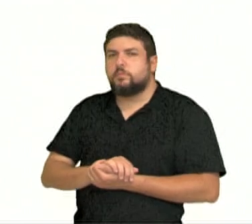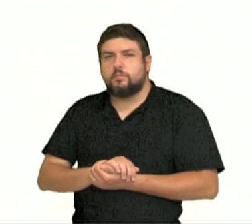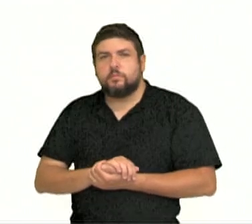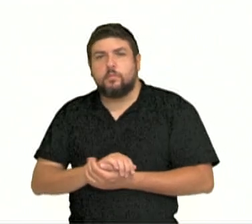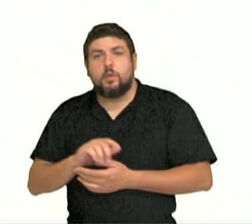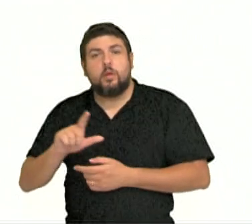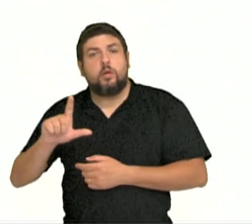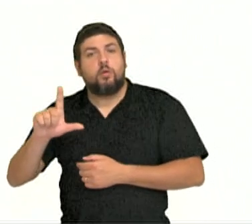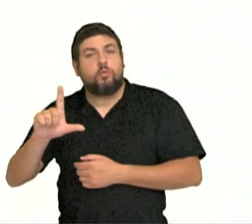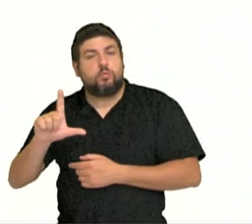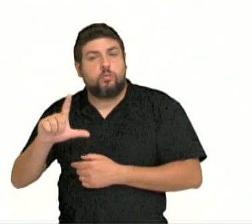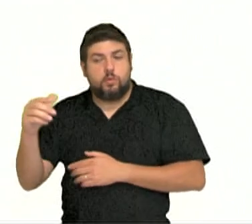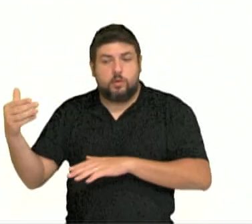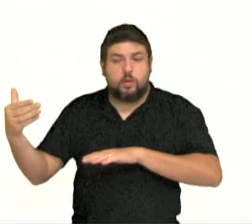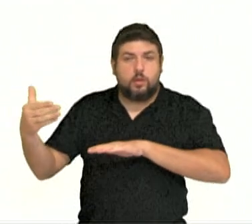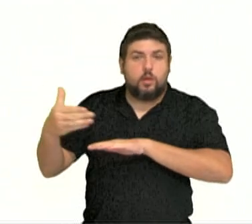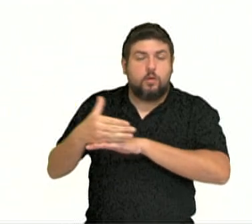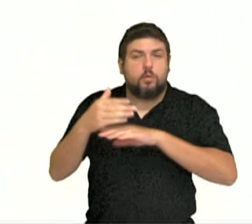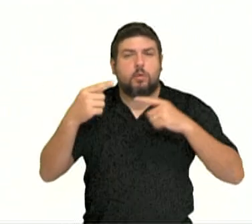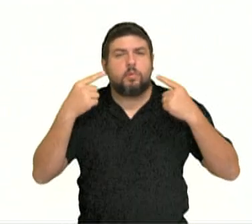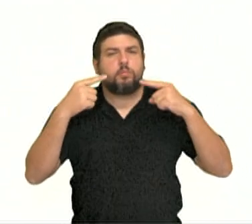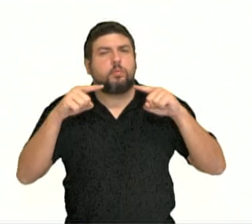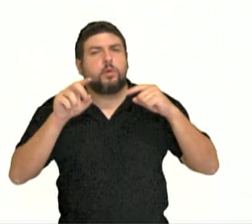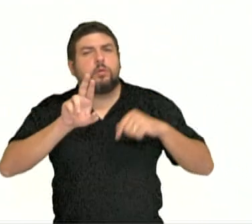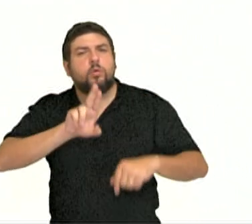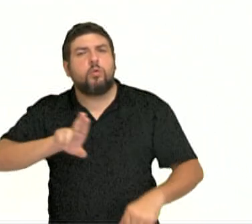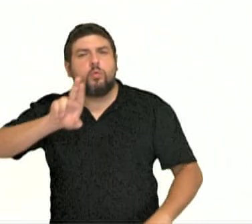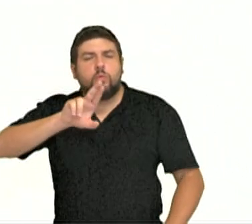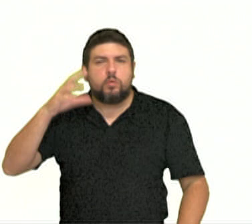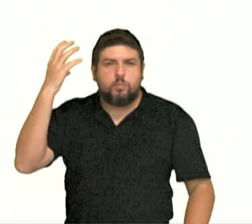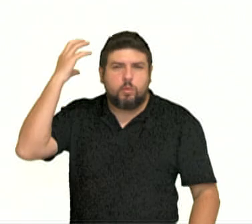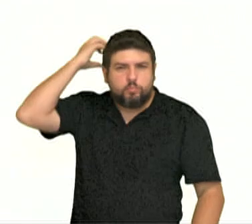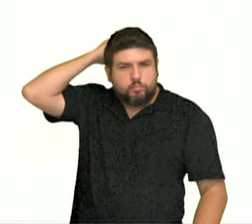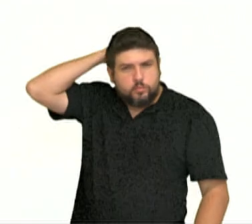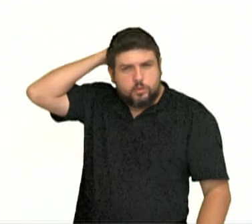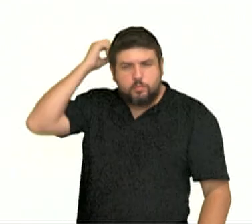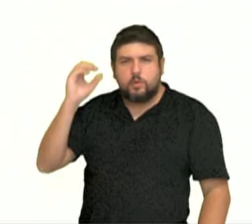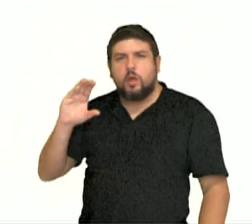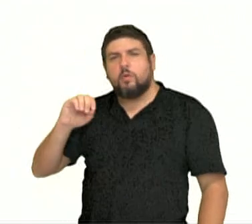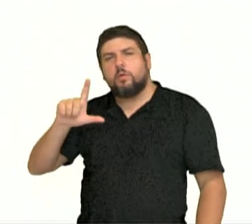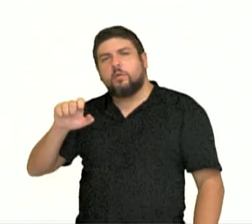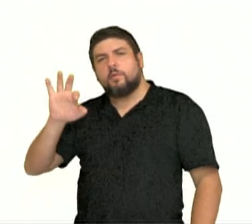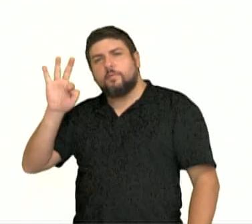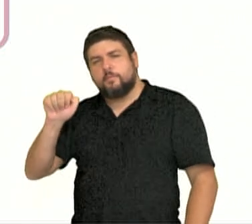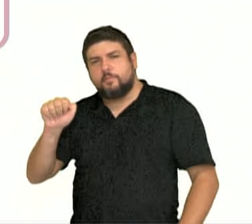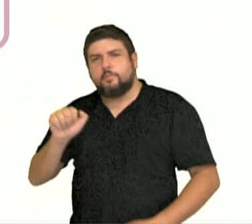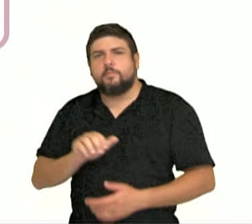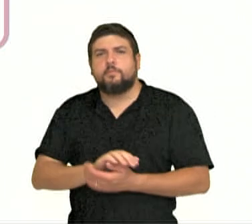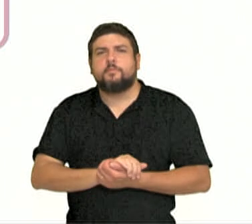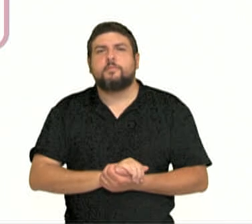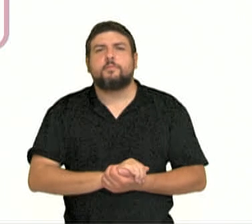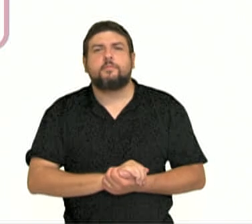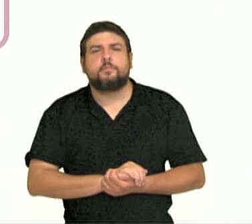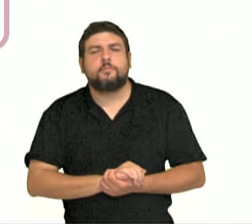aos concertos usando rabo de cavalo. Então, coleta, rabo de cavalo, ok?